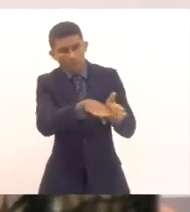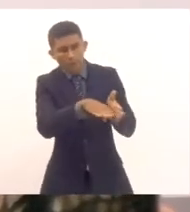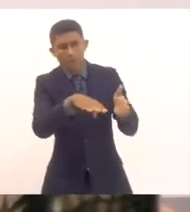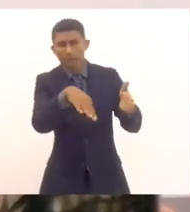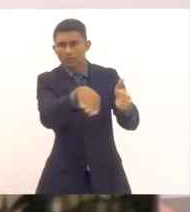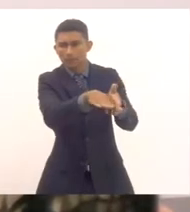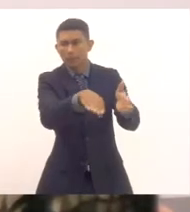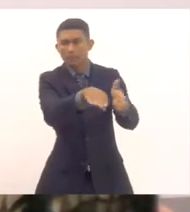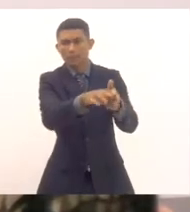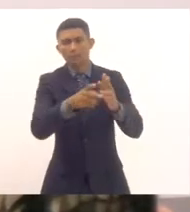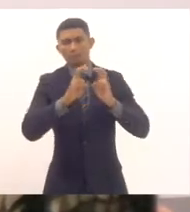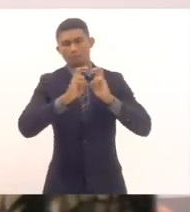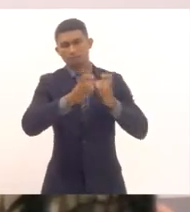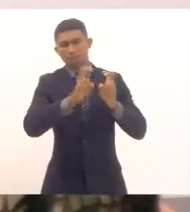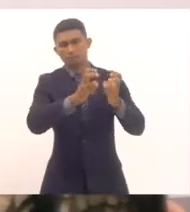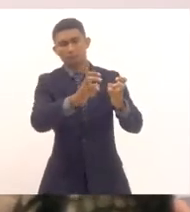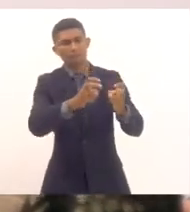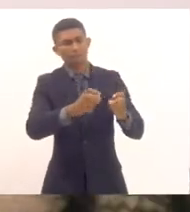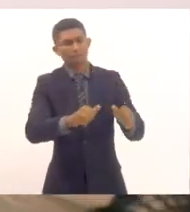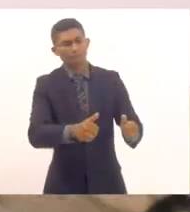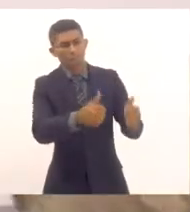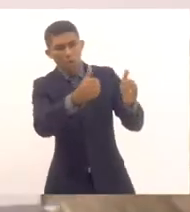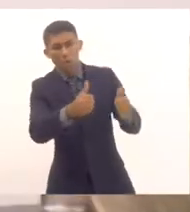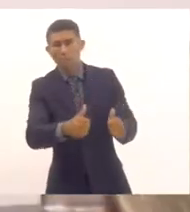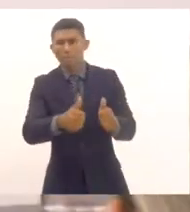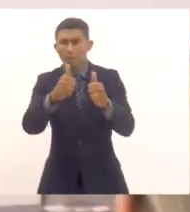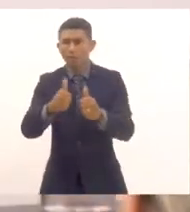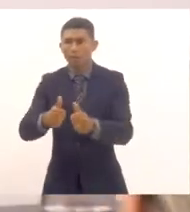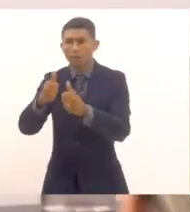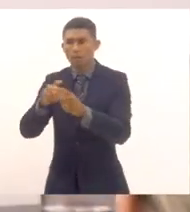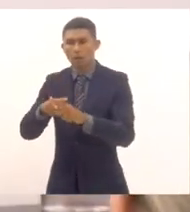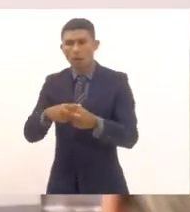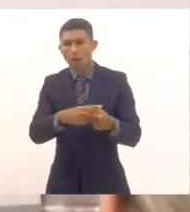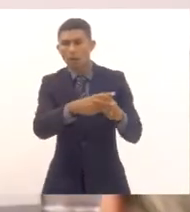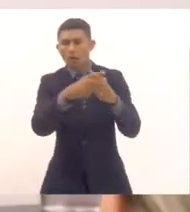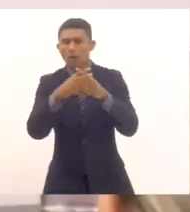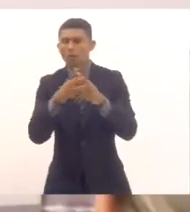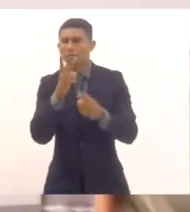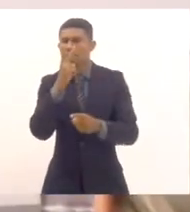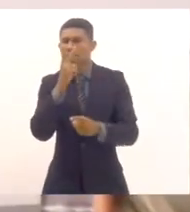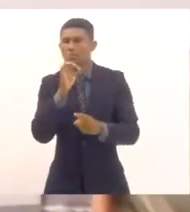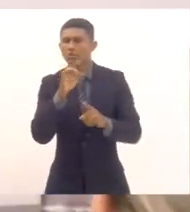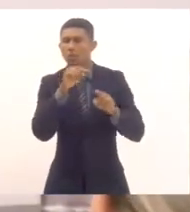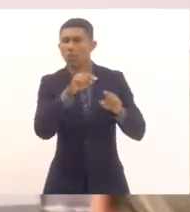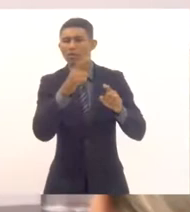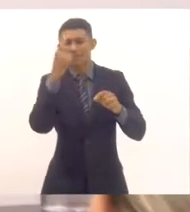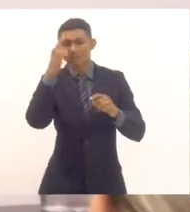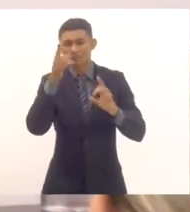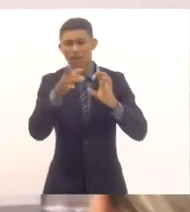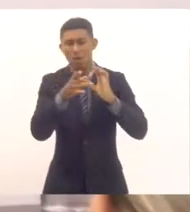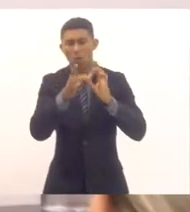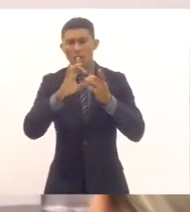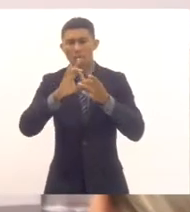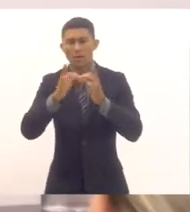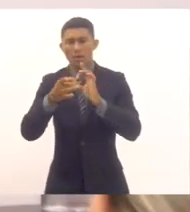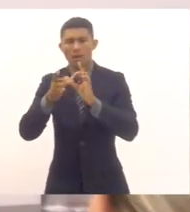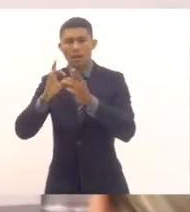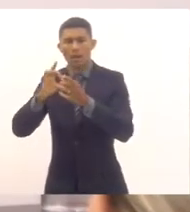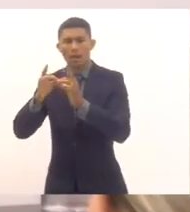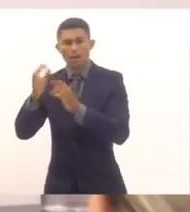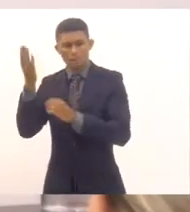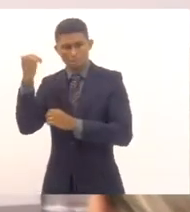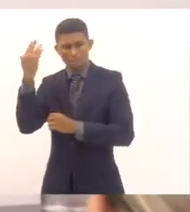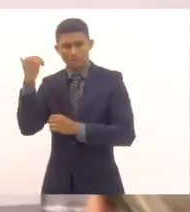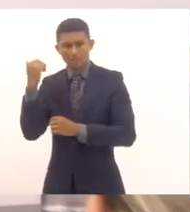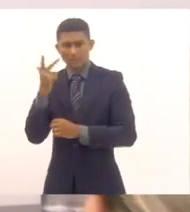estações ferroviárias foram apenas por onde passou os jogos olímpicos Então eu fico exatamente com essa sensação